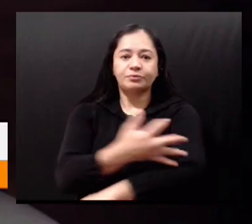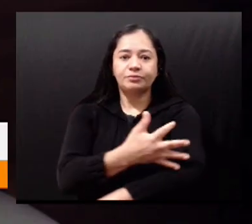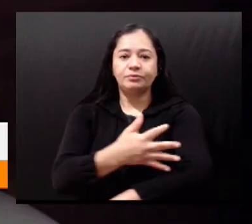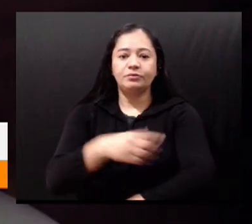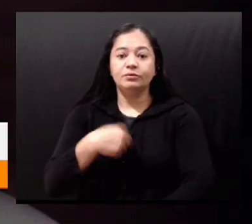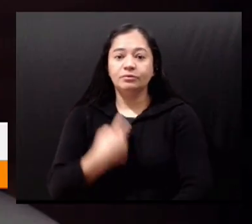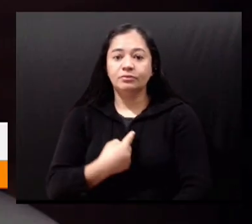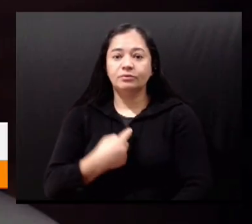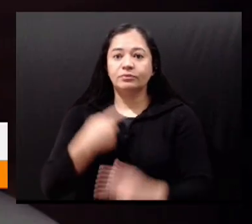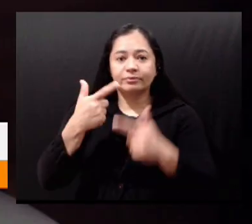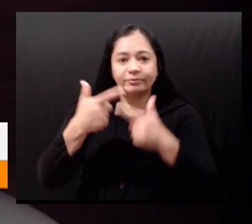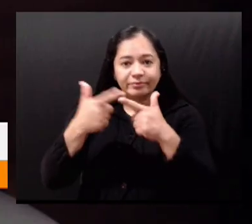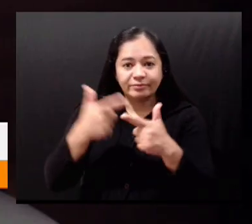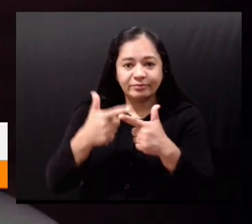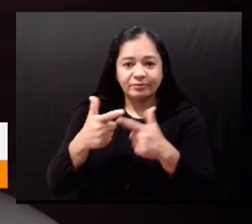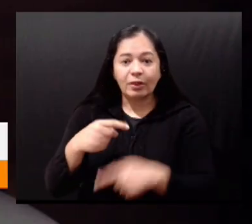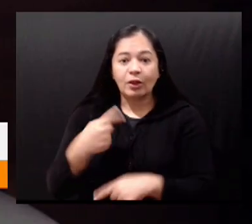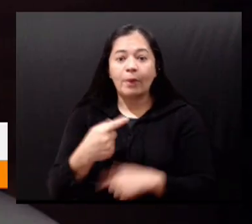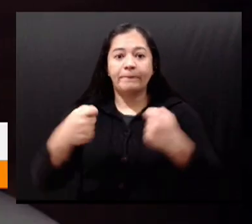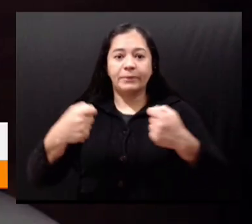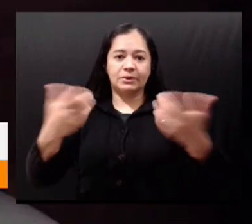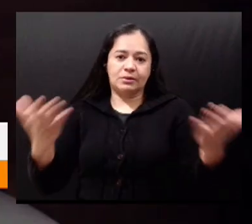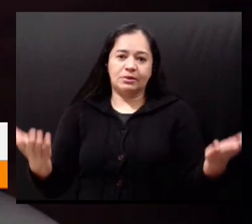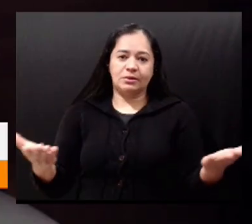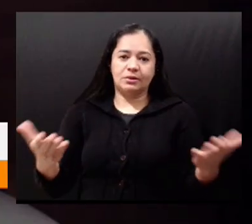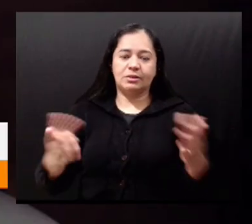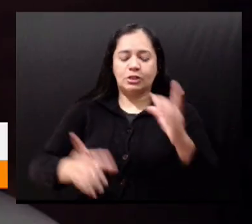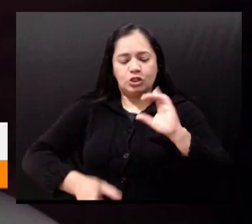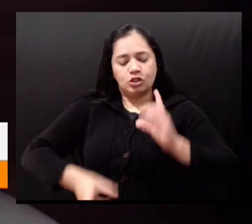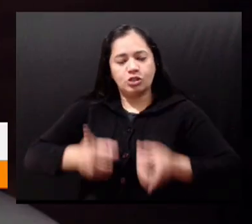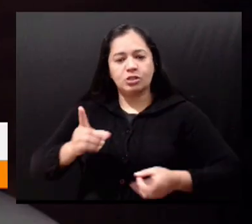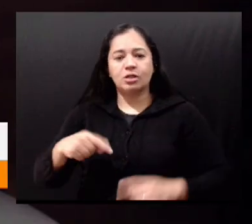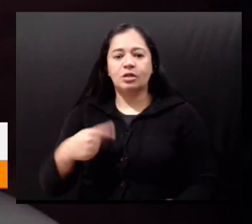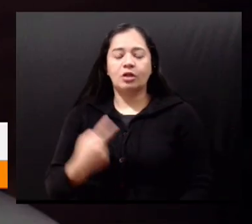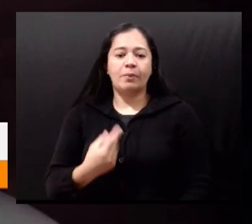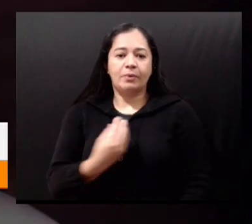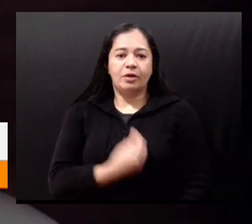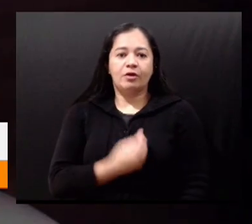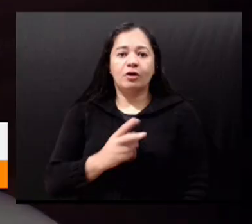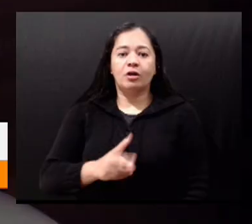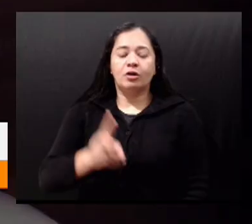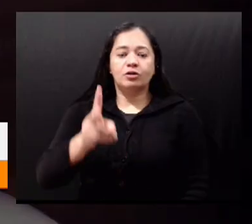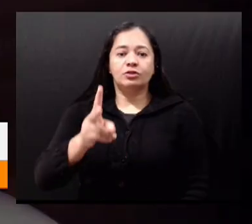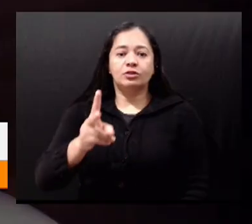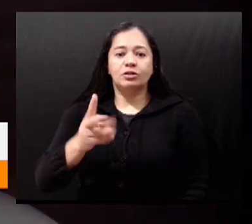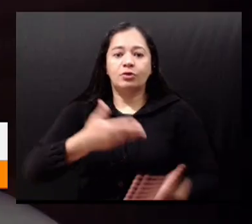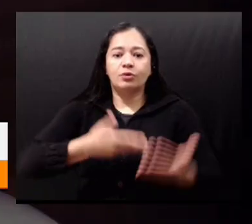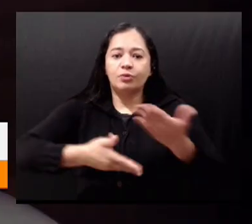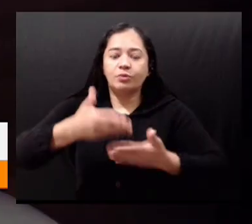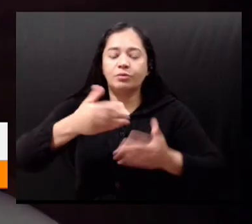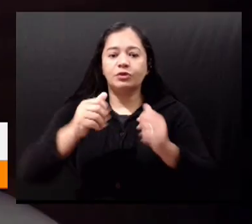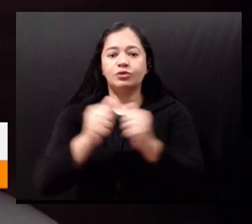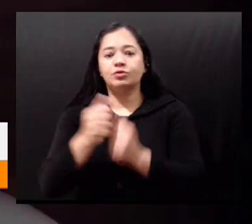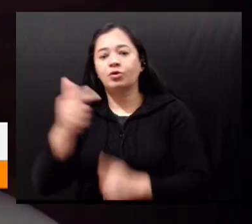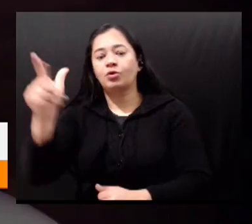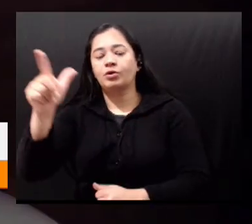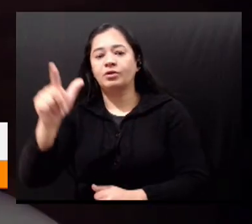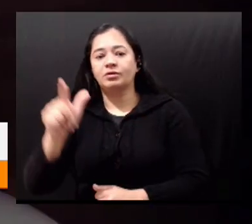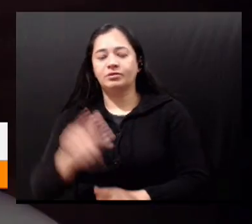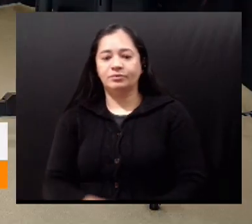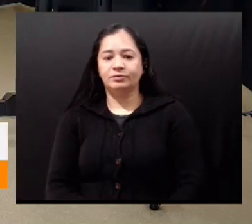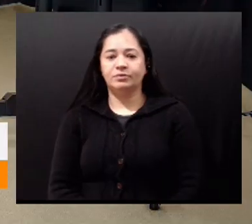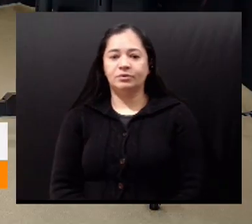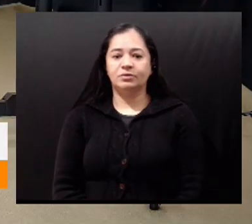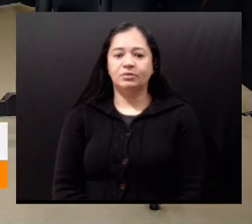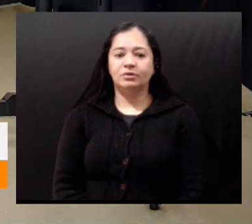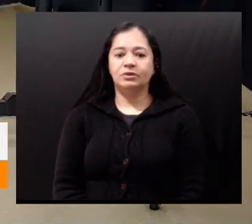problemas. A gente precisa ter uma dignidade para viver, para a gente conseguir compartilhar com o outro. Você não dá o que você não tem. E a